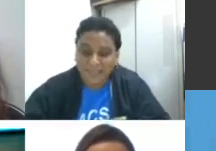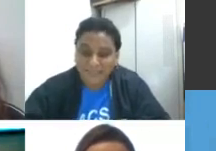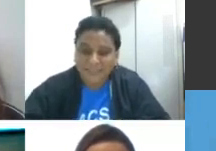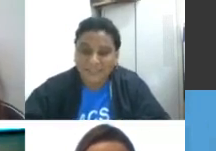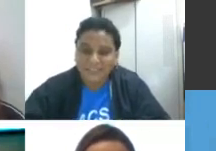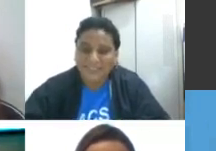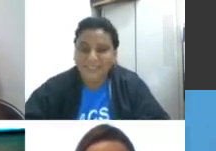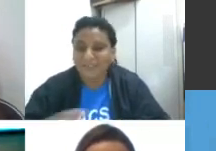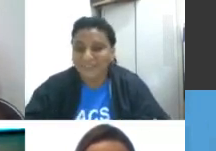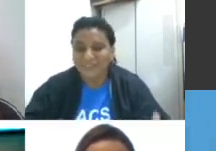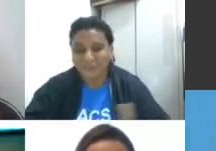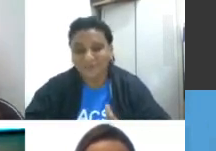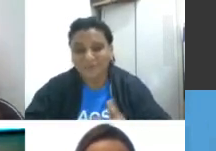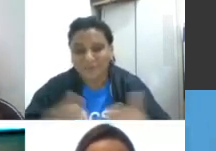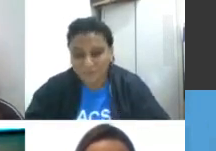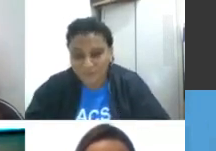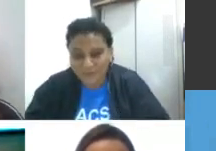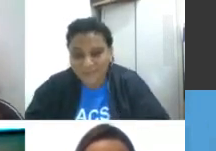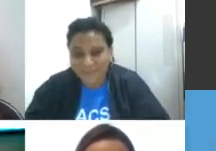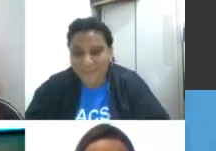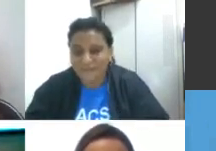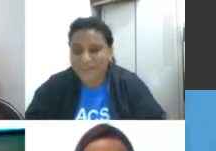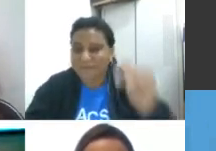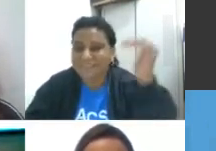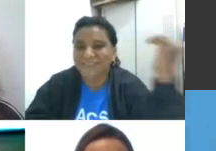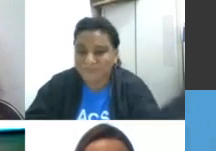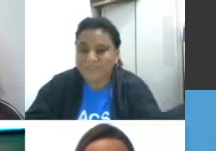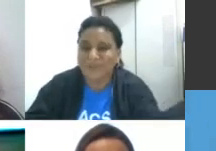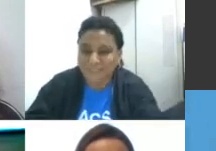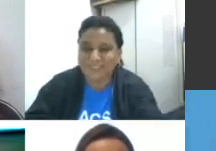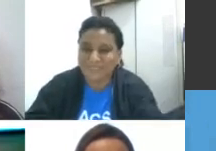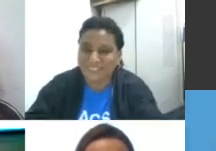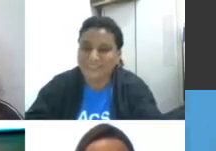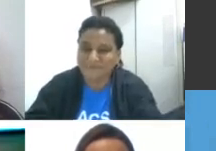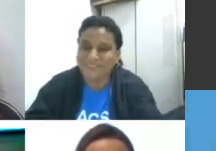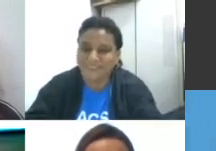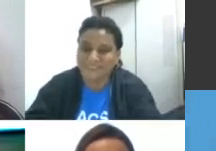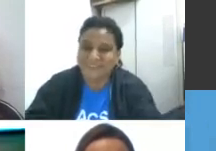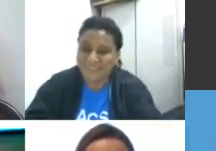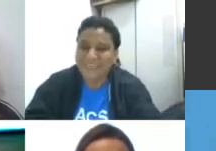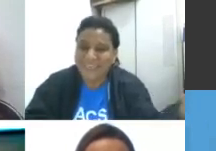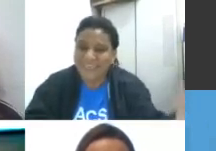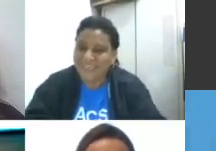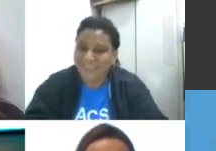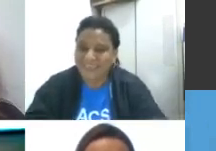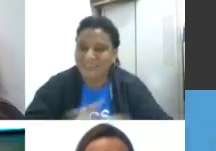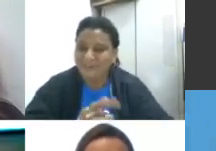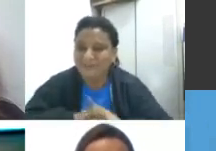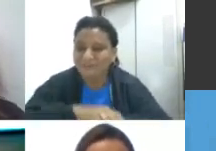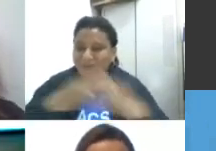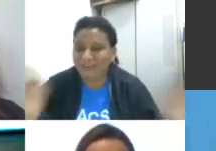Américas e no entanto tem um número tão grande eu fiquei pensando no pessoal que tem 55% é